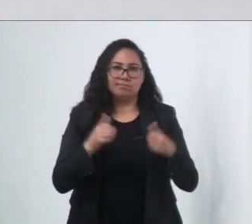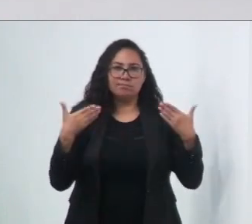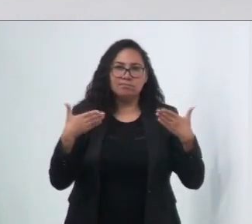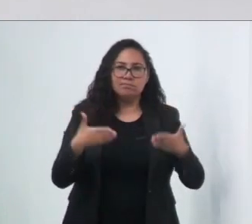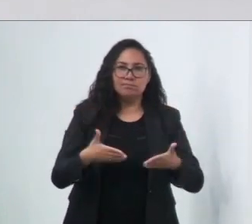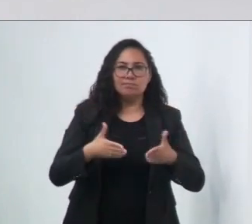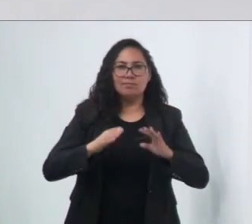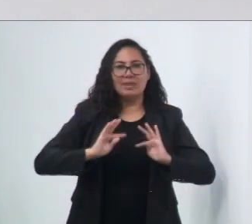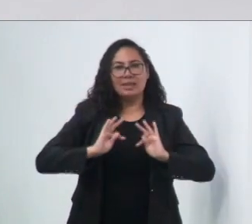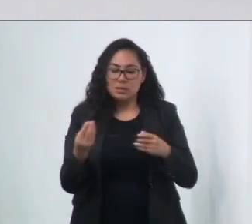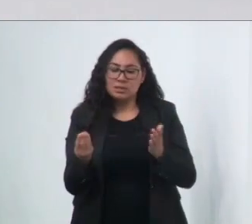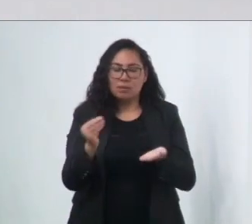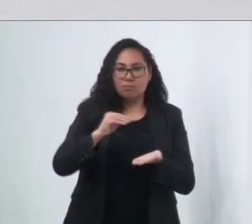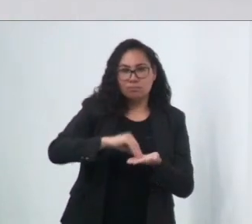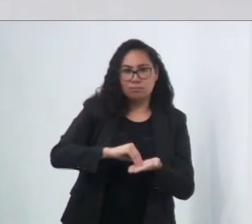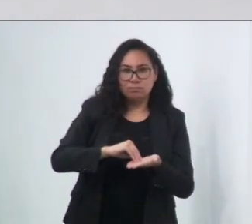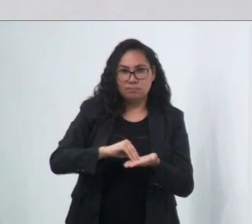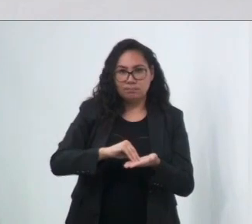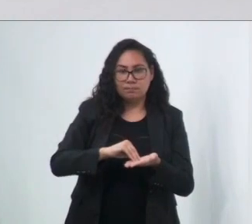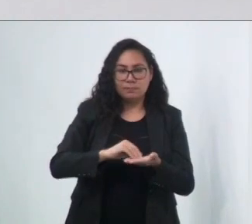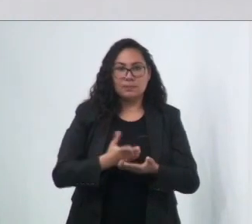especificações técnicas próprias, né? E